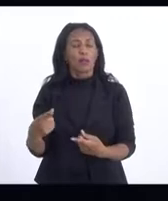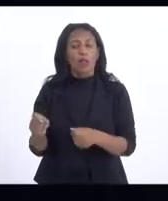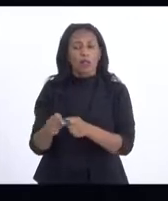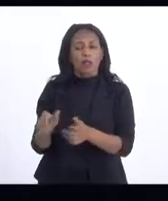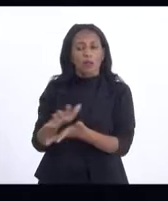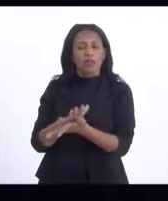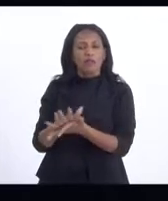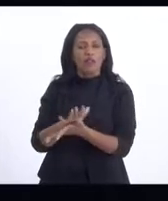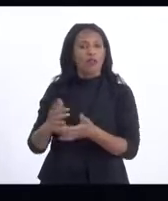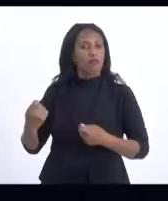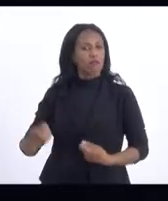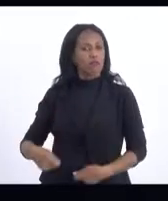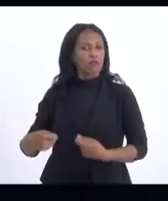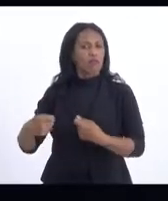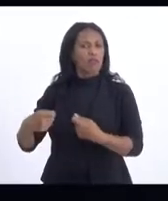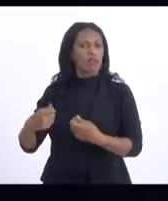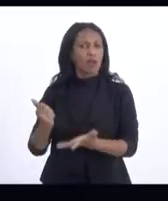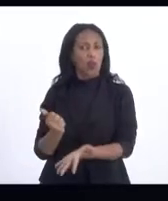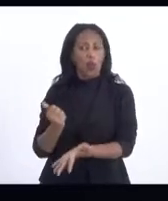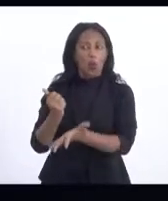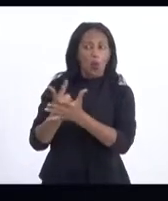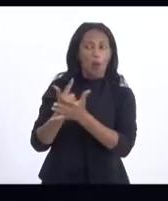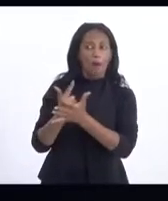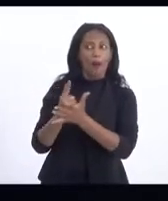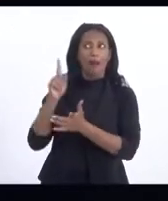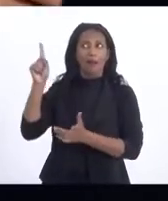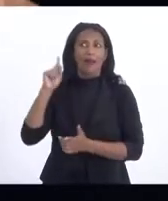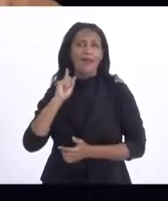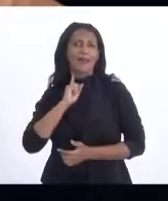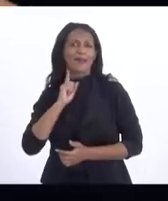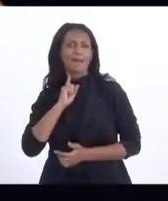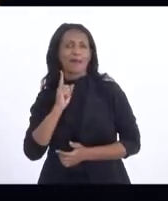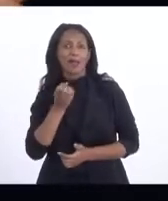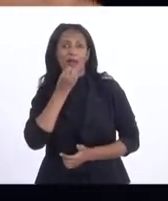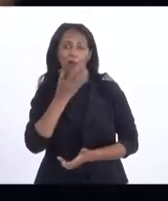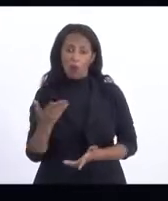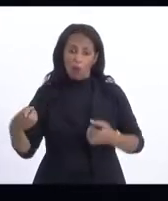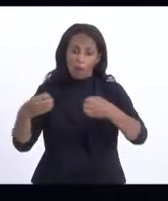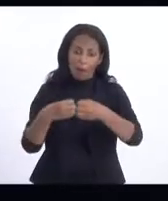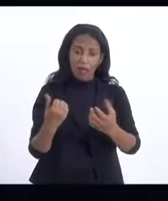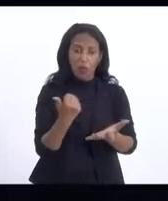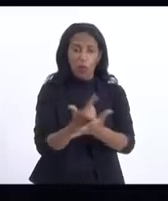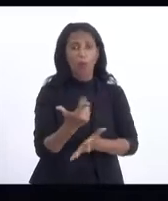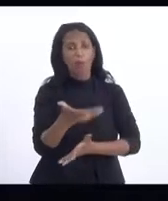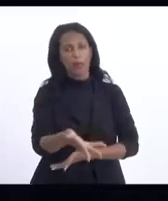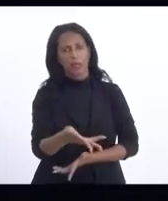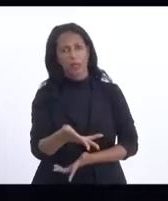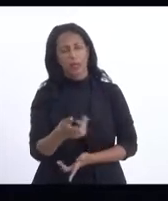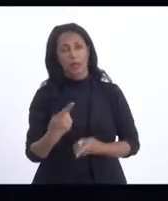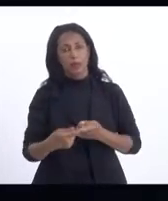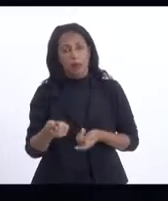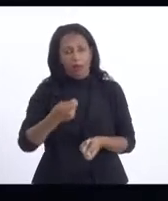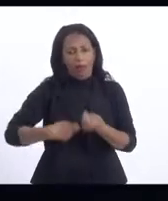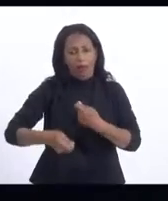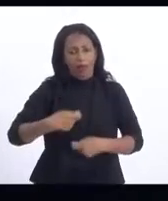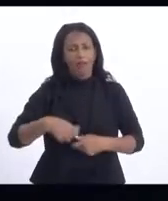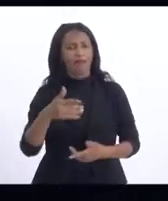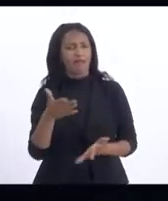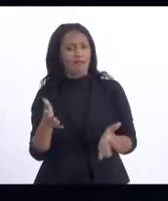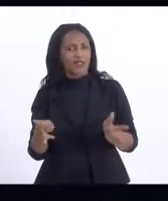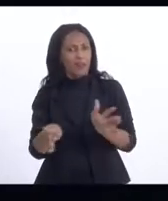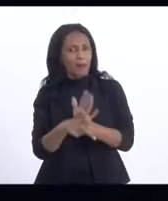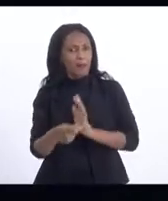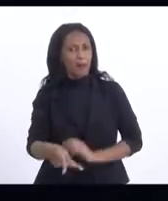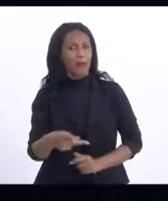faz necessário comprar os suínos lá em Minas Gerais. É bom que se compre aqui, que a gente mantenha a renda aqui. Nós temos uma indústria de